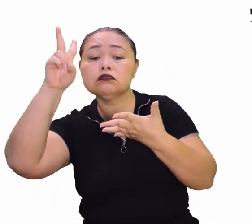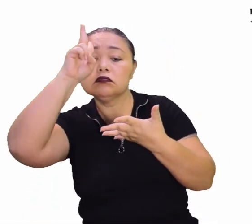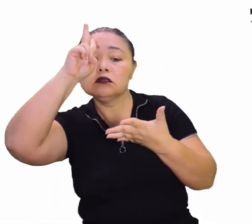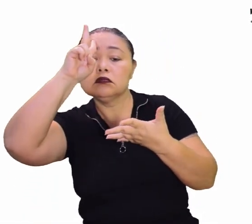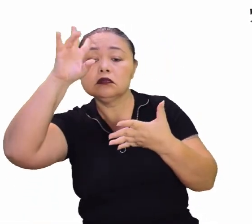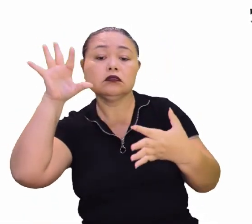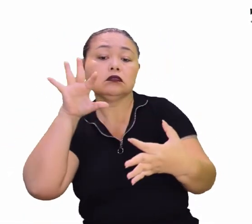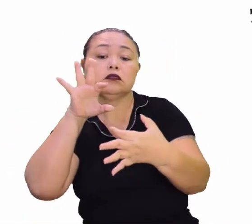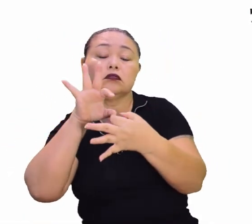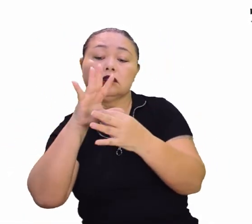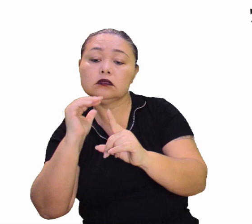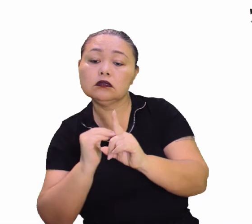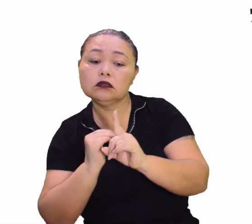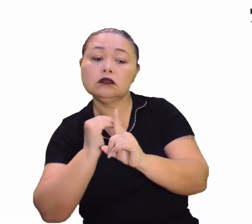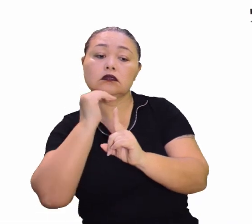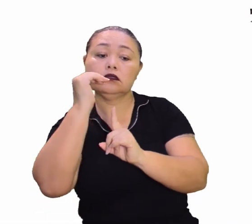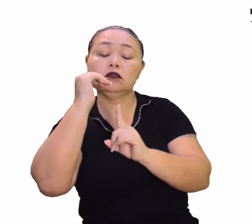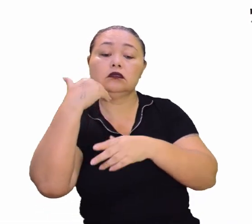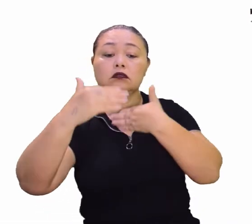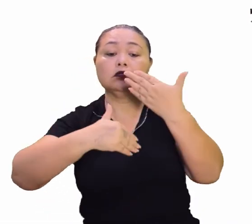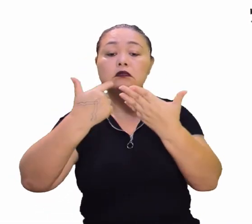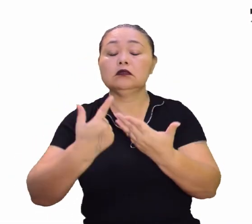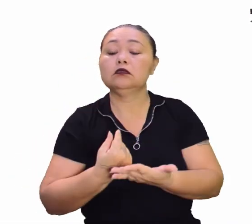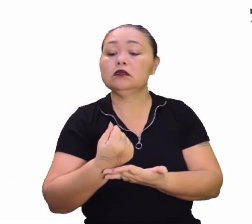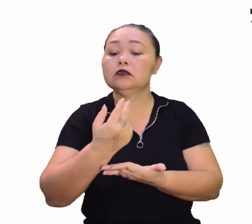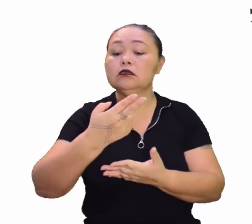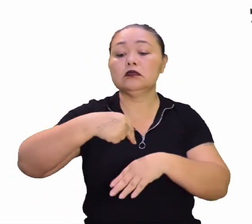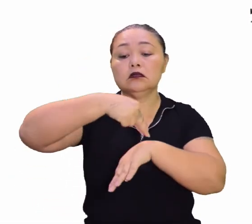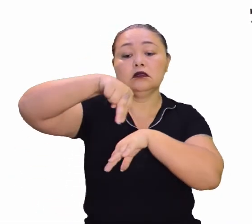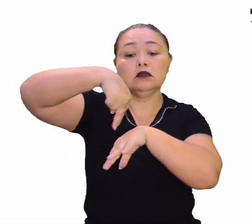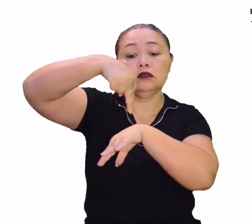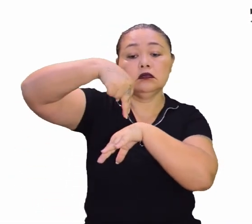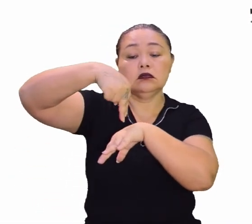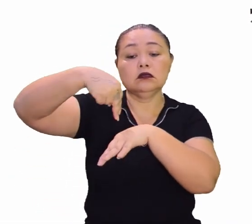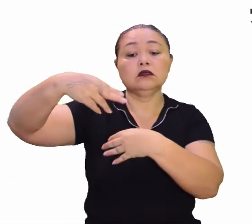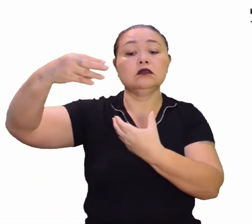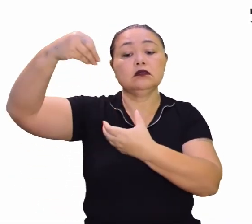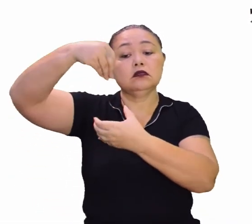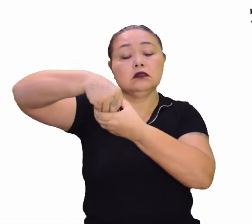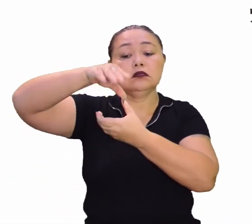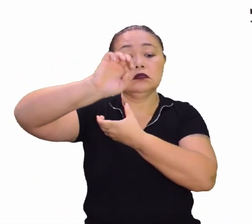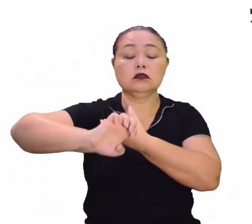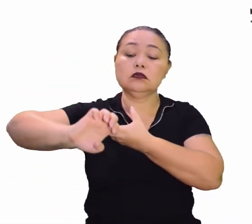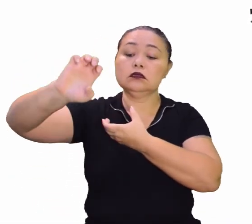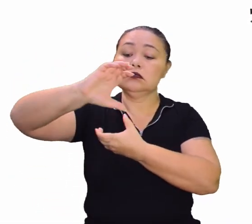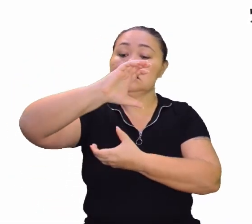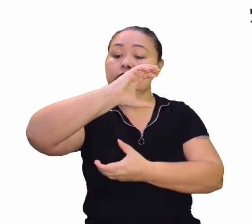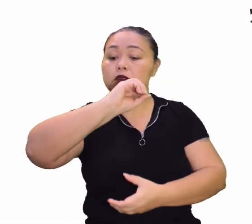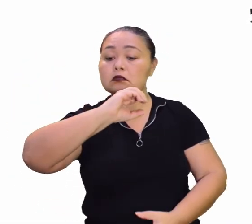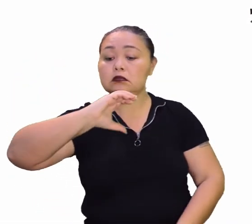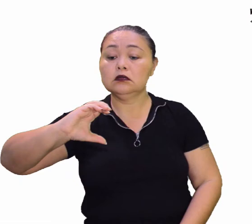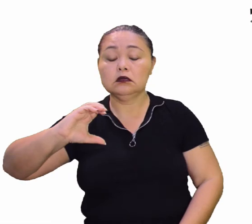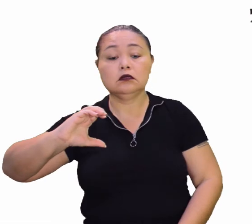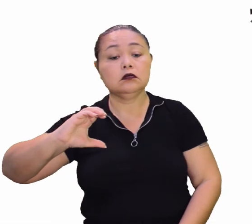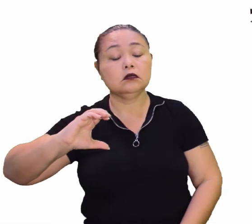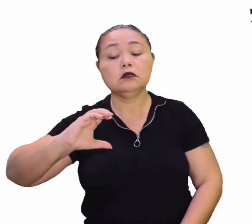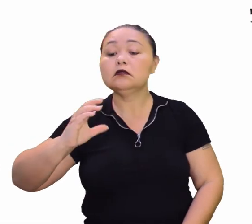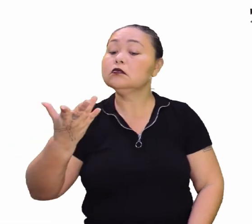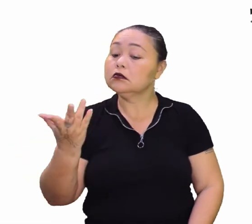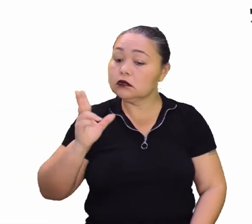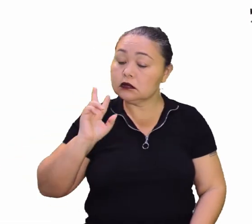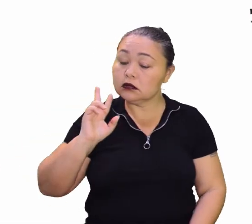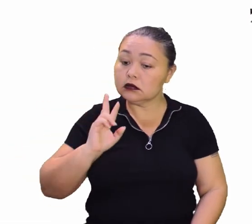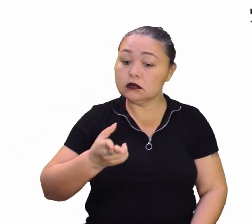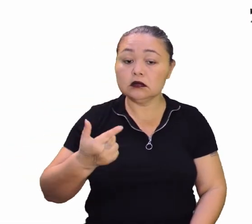históricos associados ao elevado nível de desenvolvimento econômico das nações da Europa Ocidental? Como